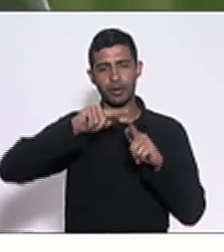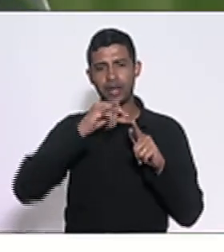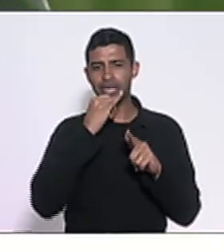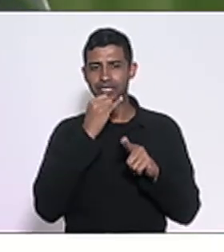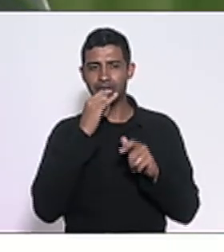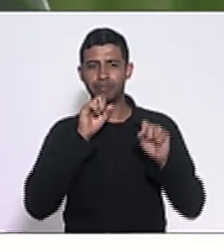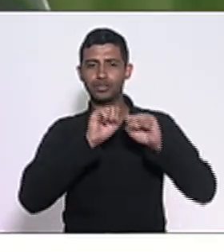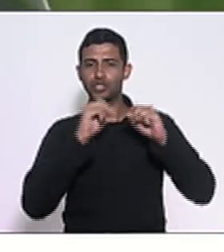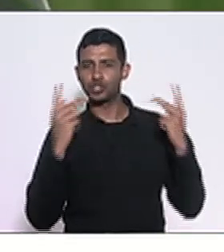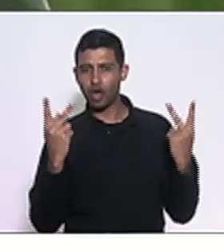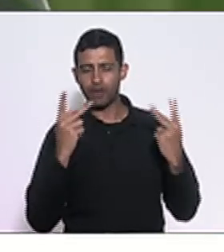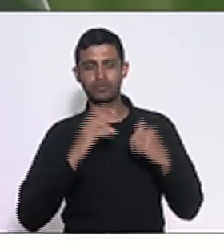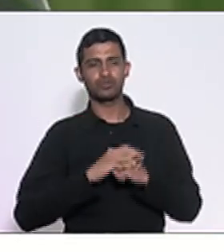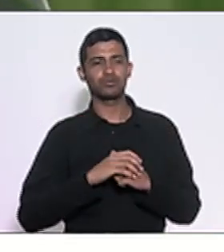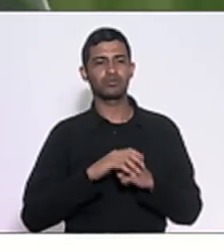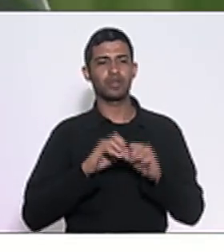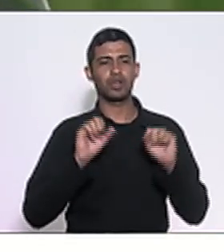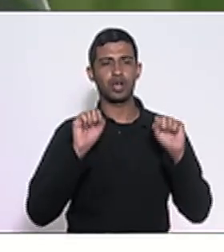softwares,